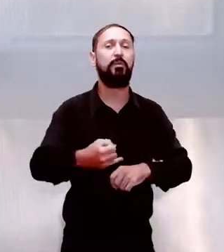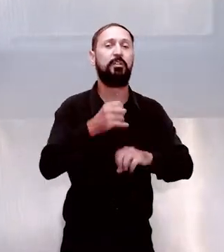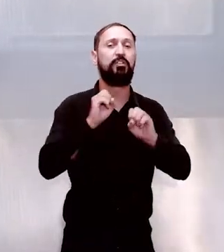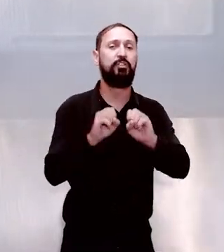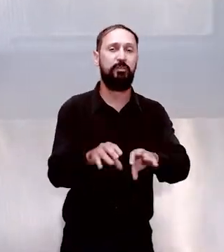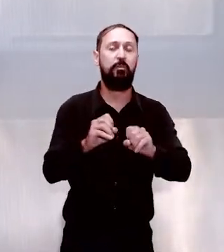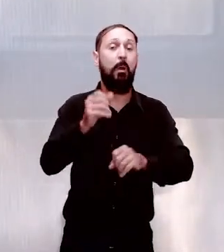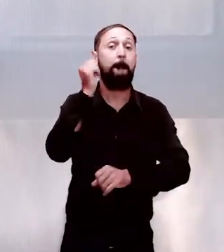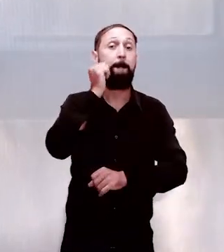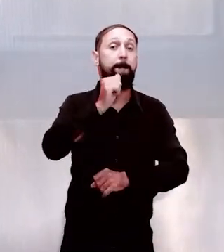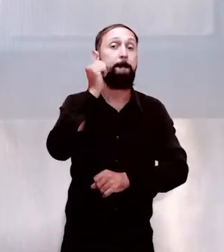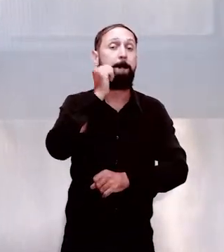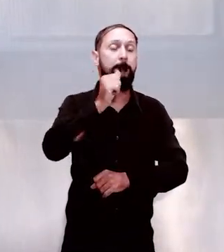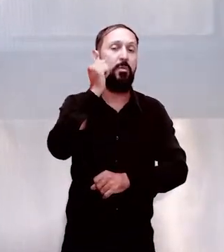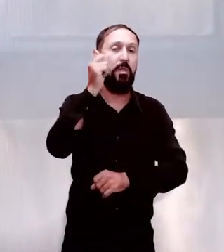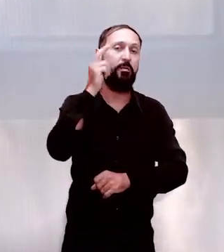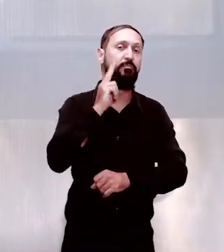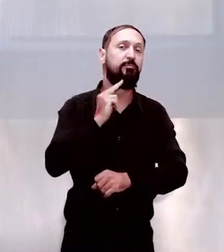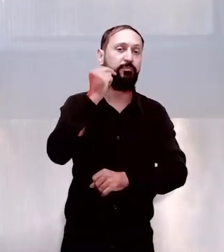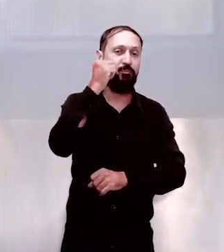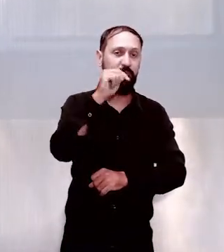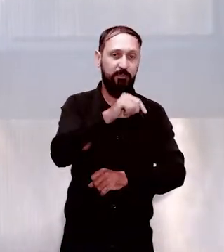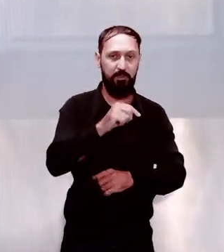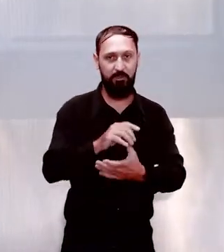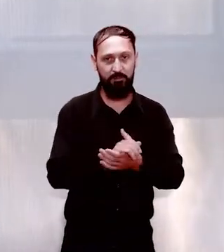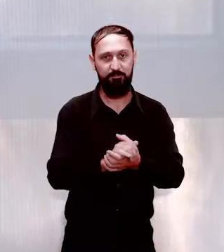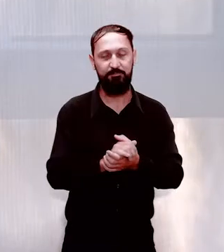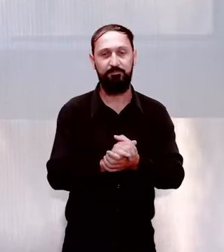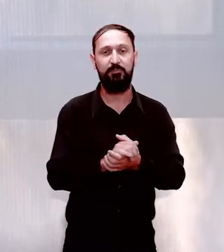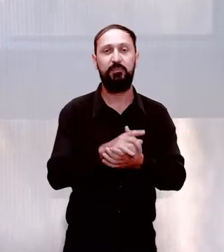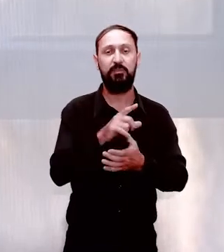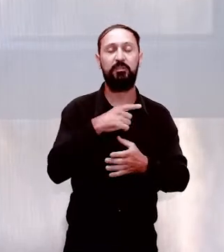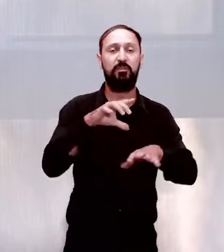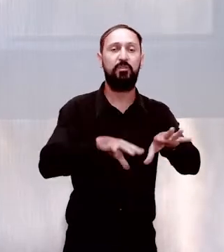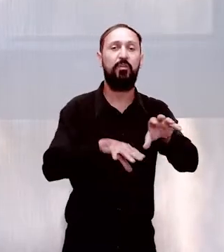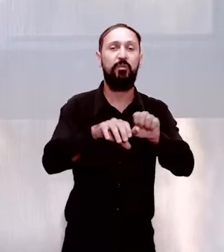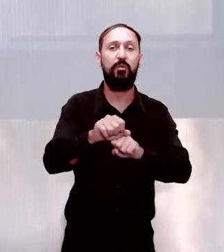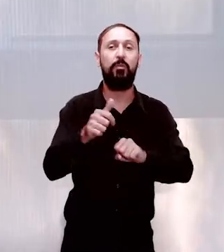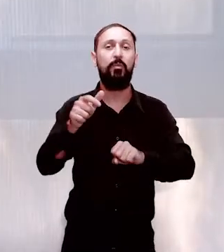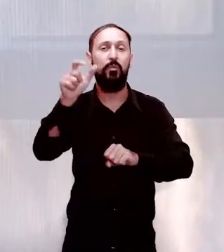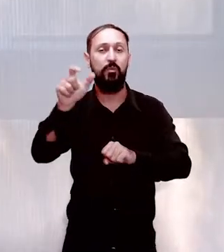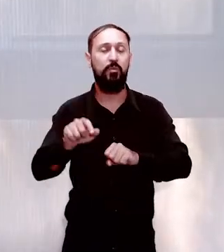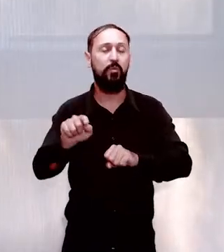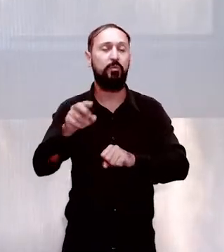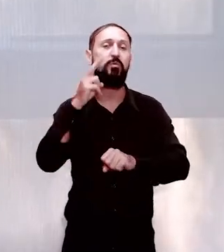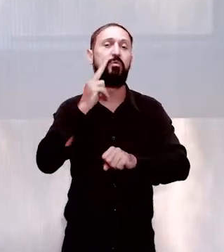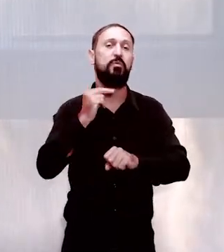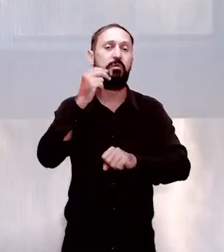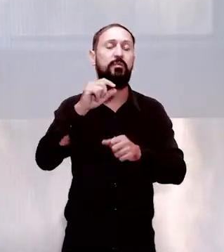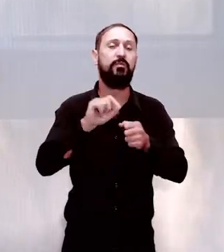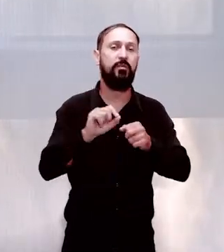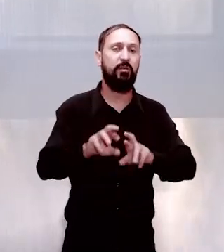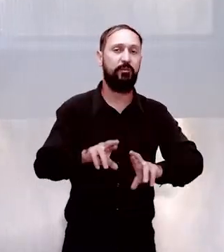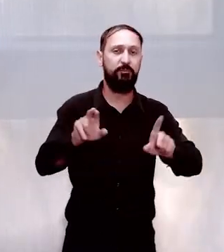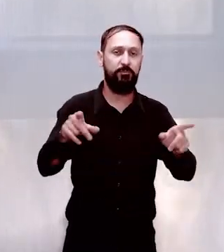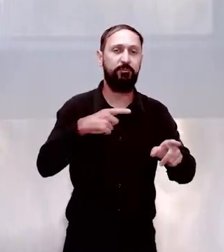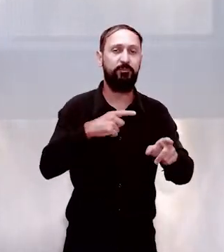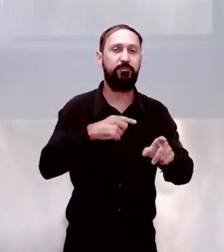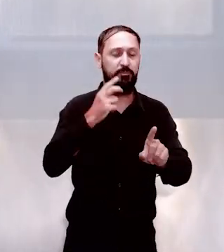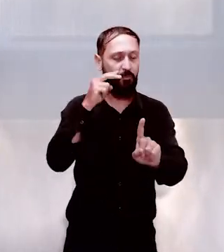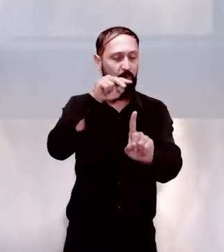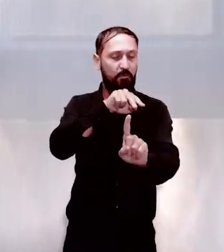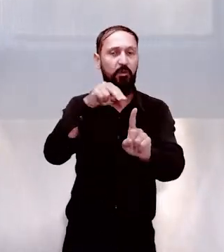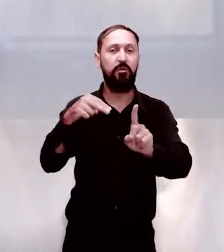dar aula, ver uma mulher negra, né, uma pessoa negra sendo formada por outra pessoa negra. Então isso faz diferença por causa